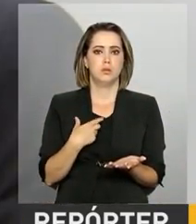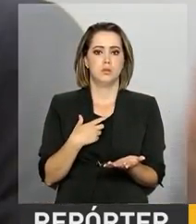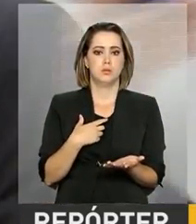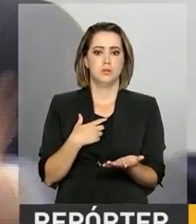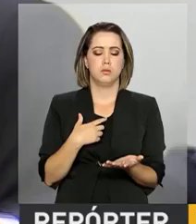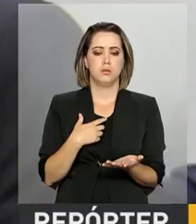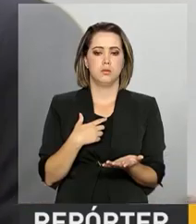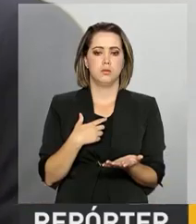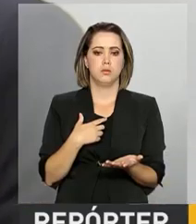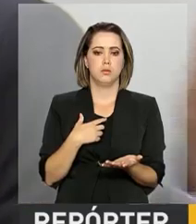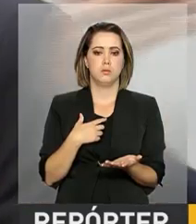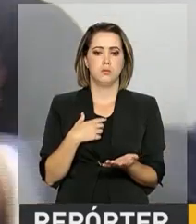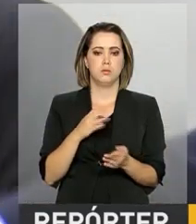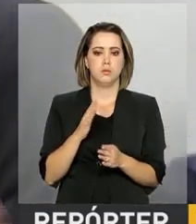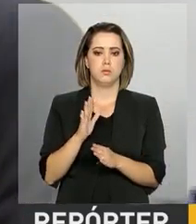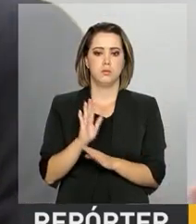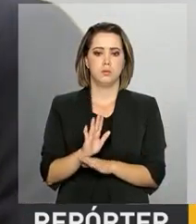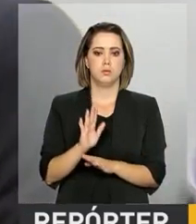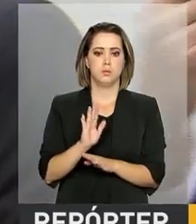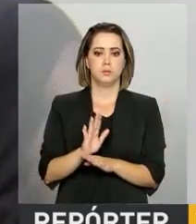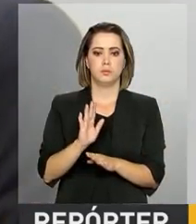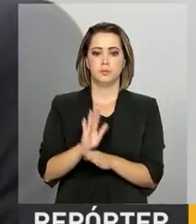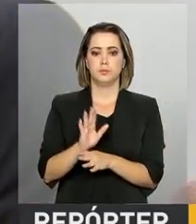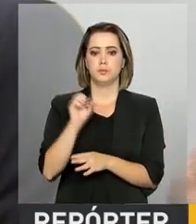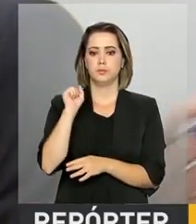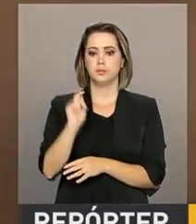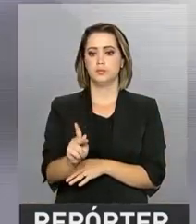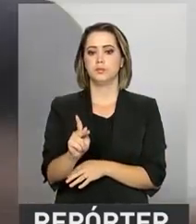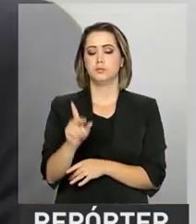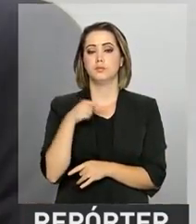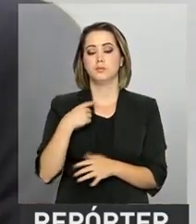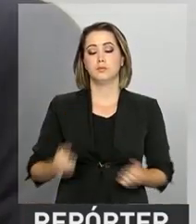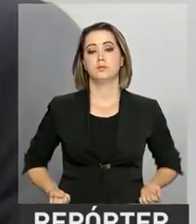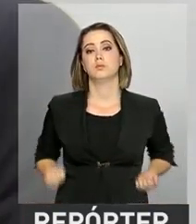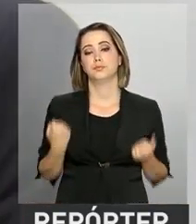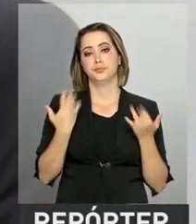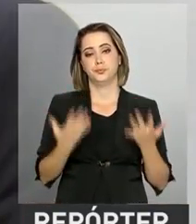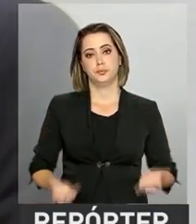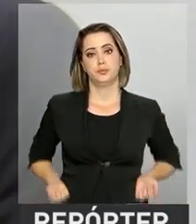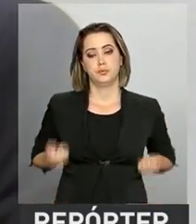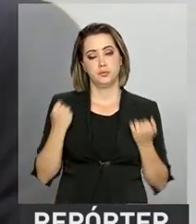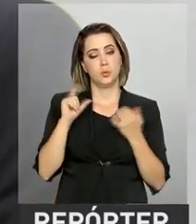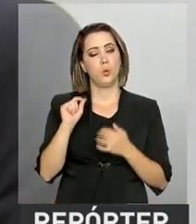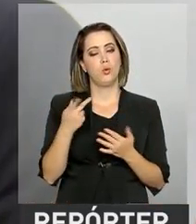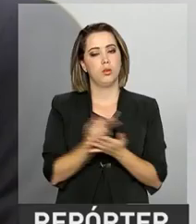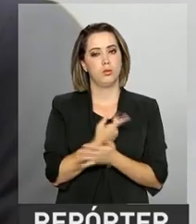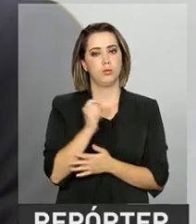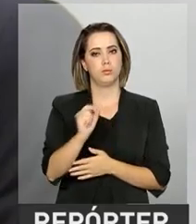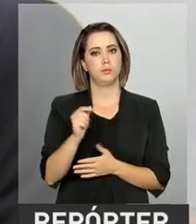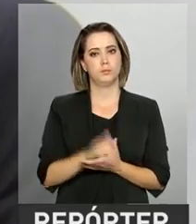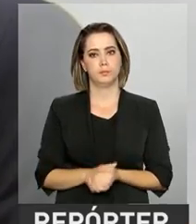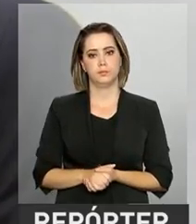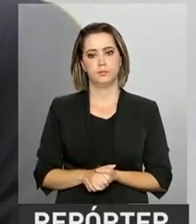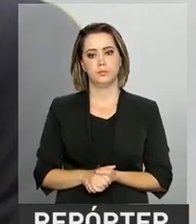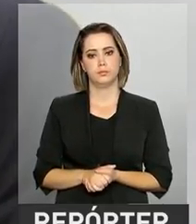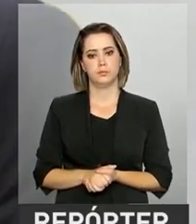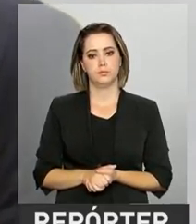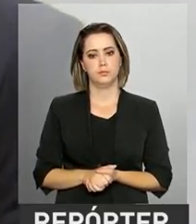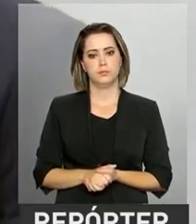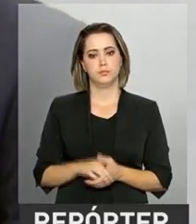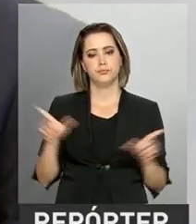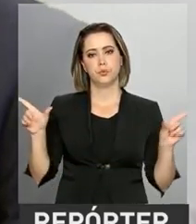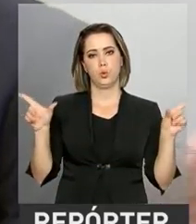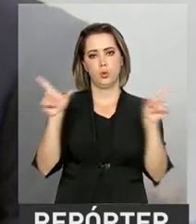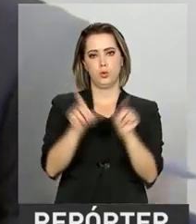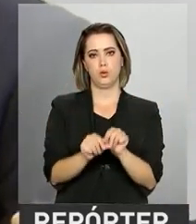pseudo-generosidade, aposentando mais cedo e gastando mais com a Previdência, etc., o que acontece? O resumo da ópera